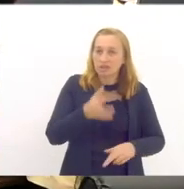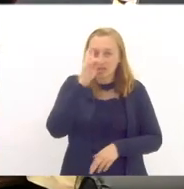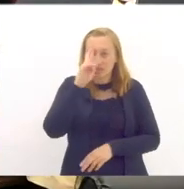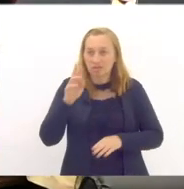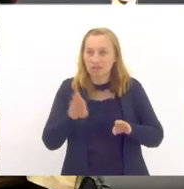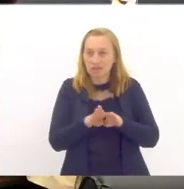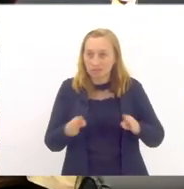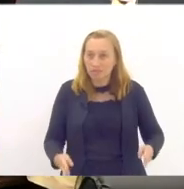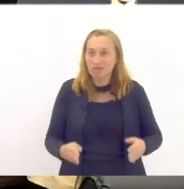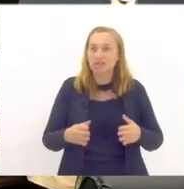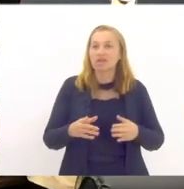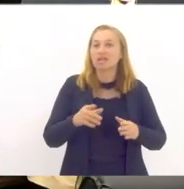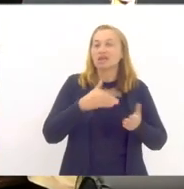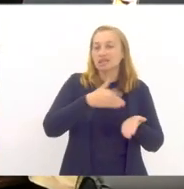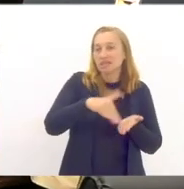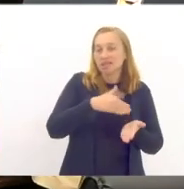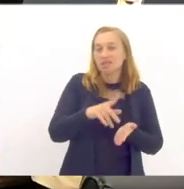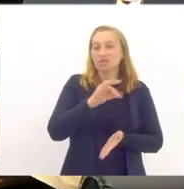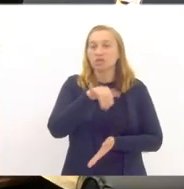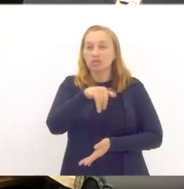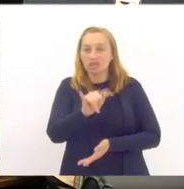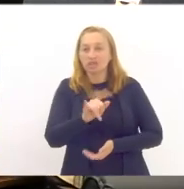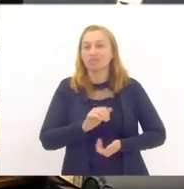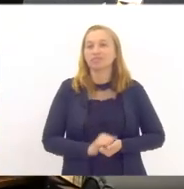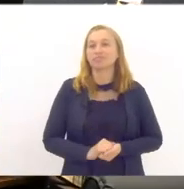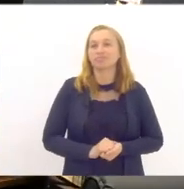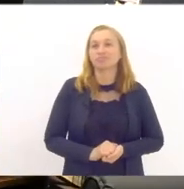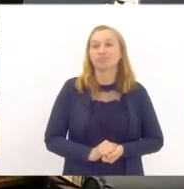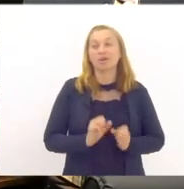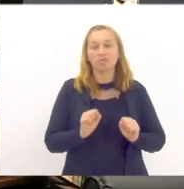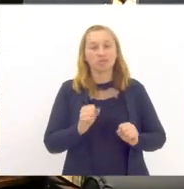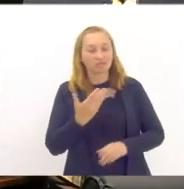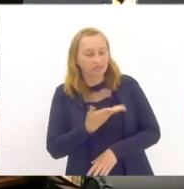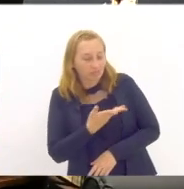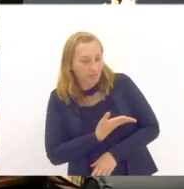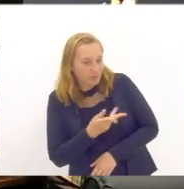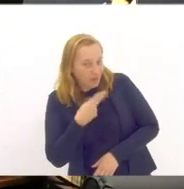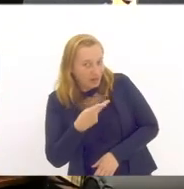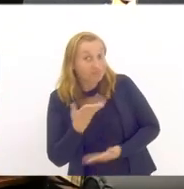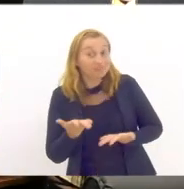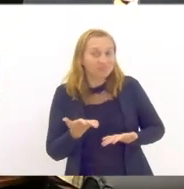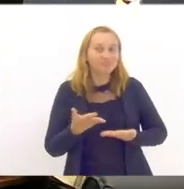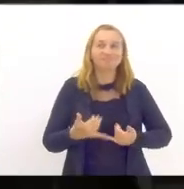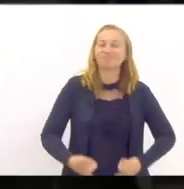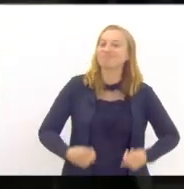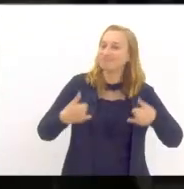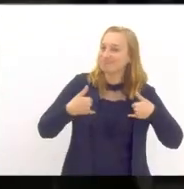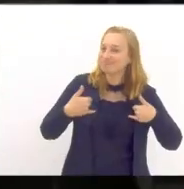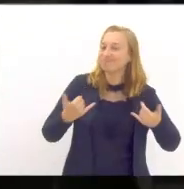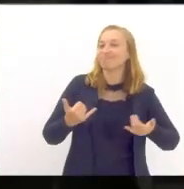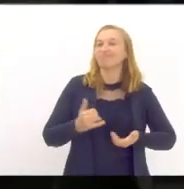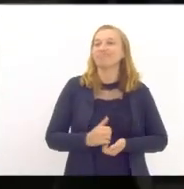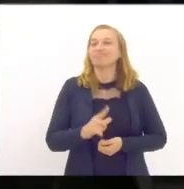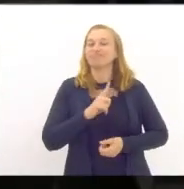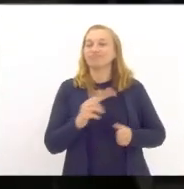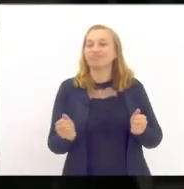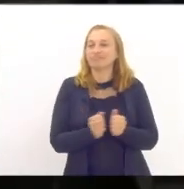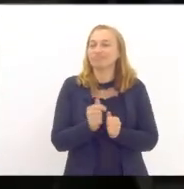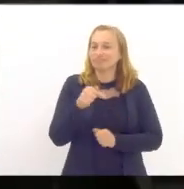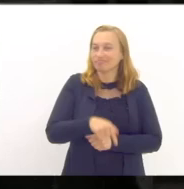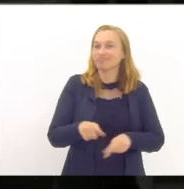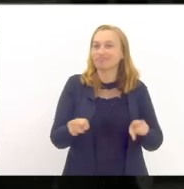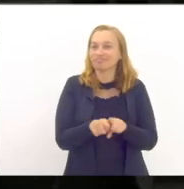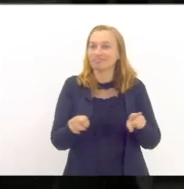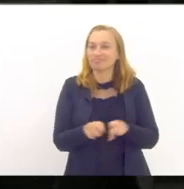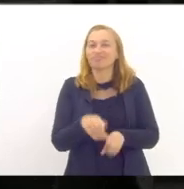mesa. Obrigado. Secretário Tony Chalita, acho que posso chamá-lo de amigo. Fico muito honrado de tê-lo aqui também